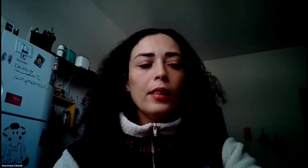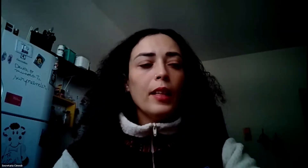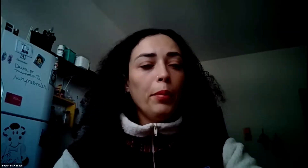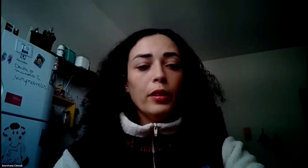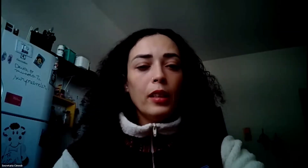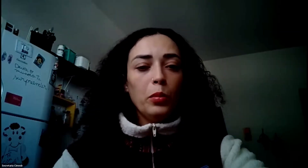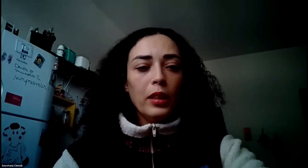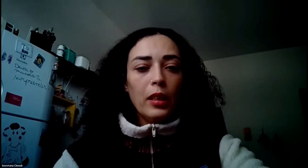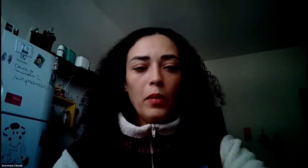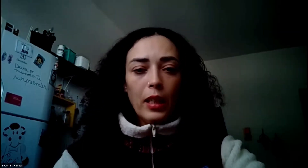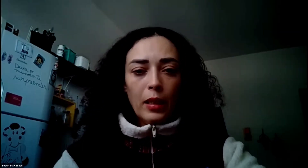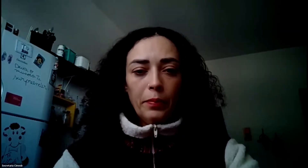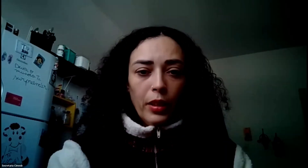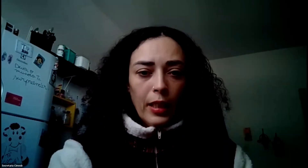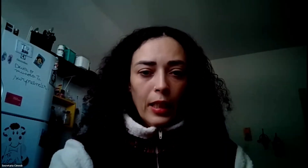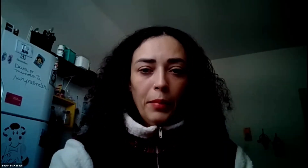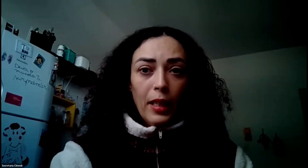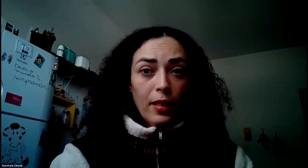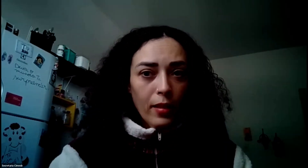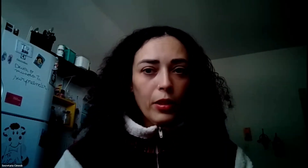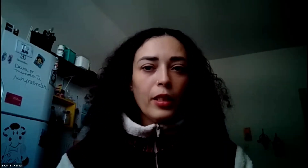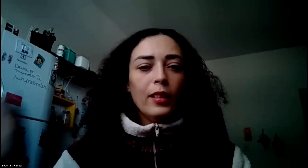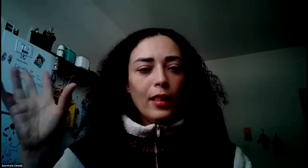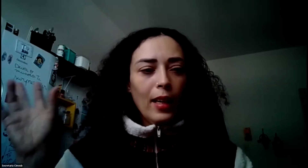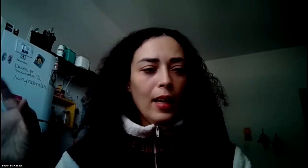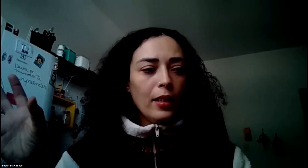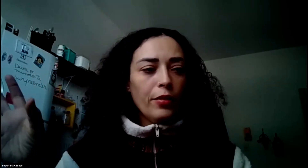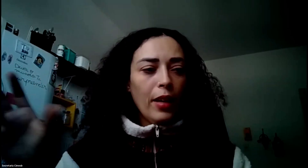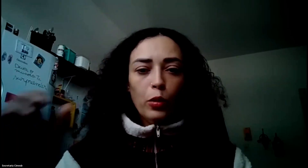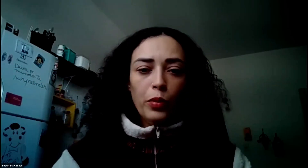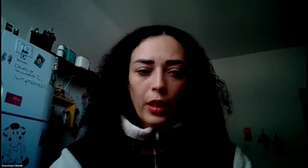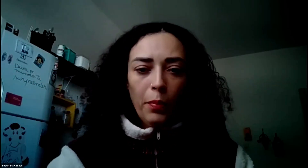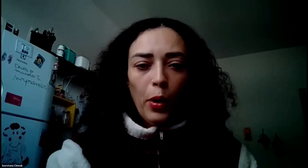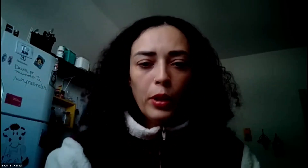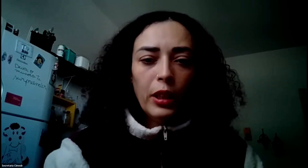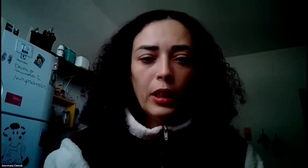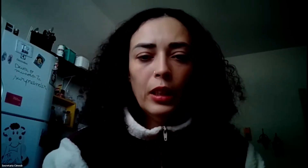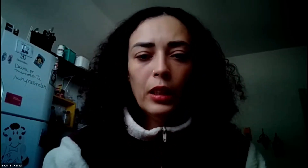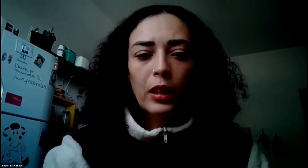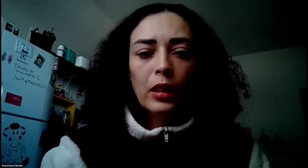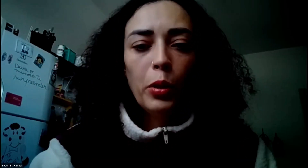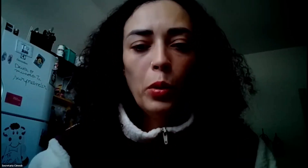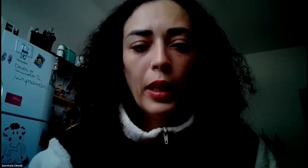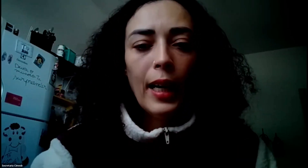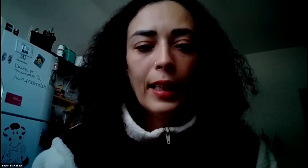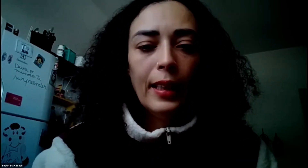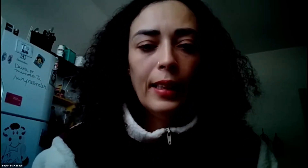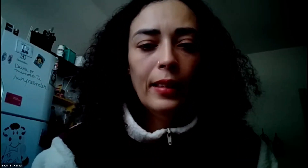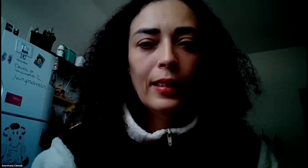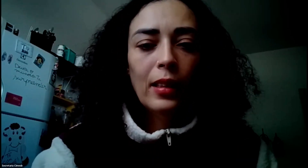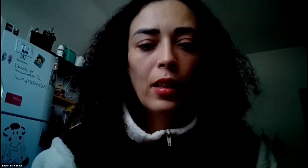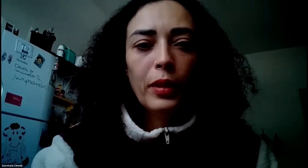também da pós-graduação aqui. Eu vou seguir, mas se vocês tiverem dúvida, pode